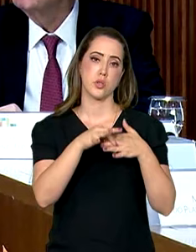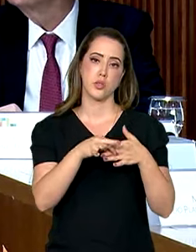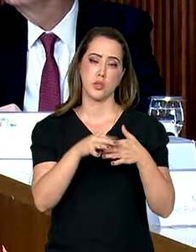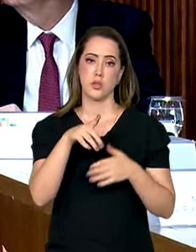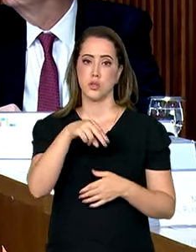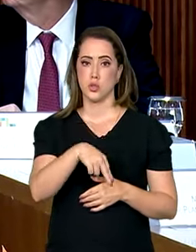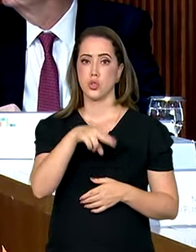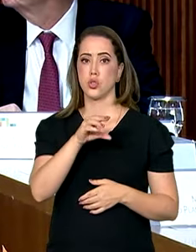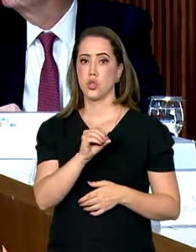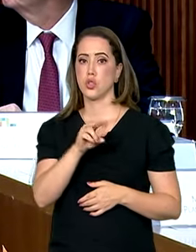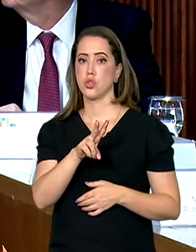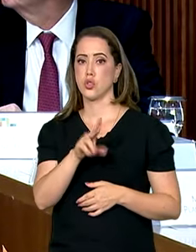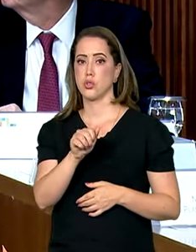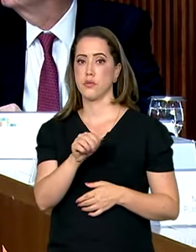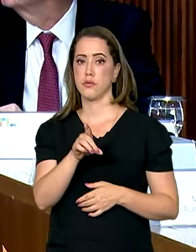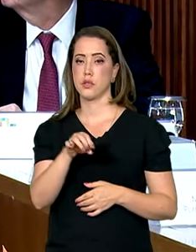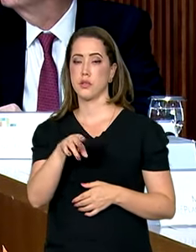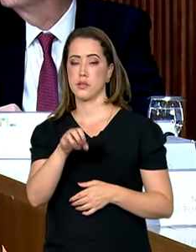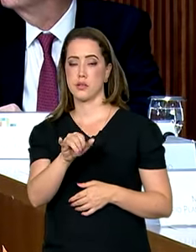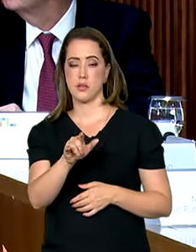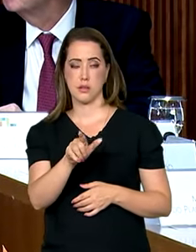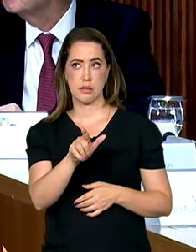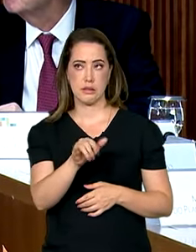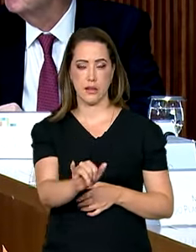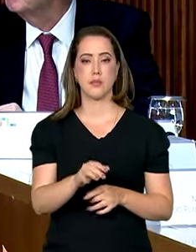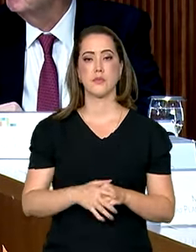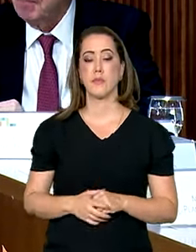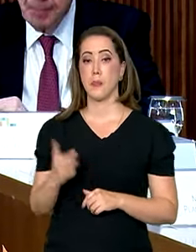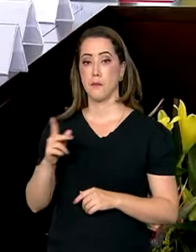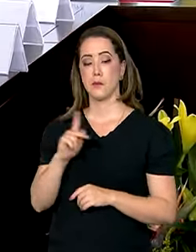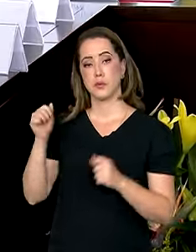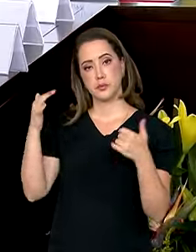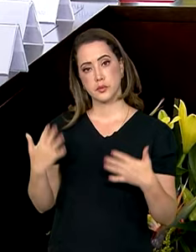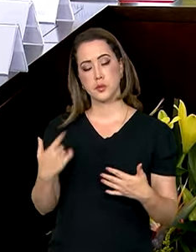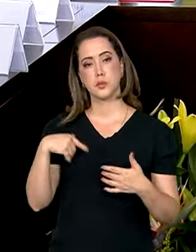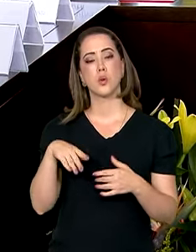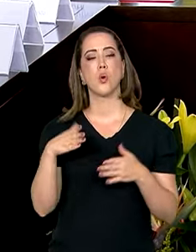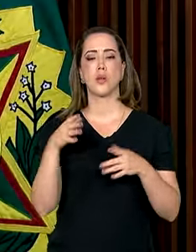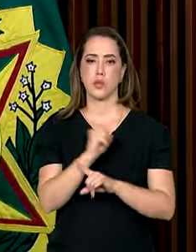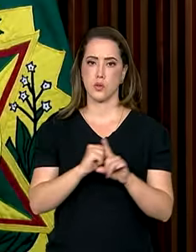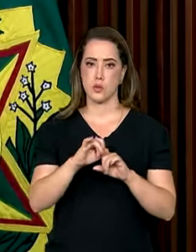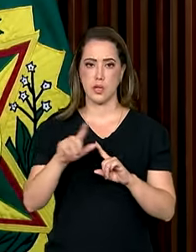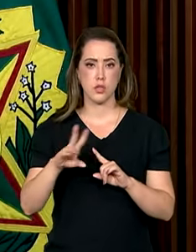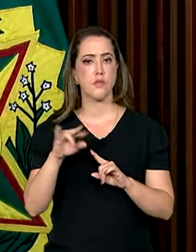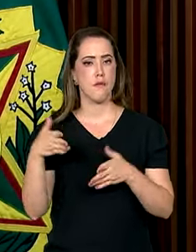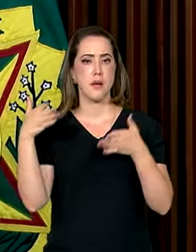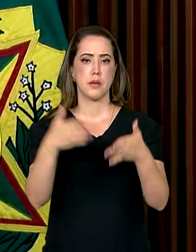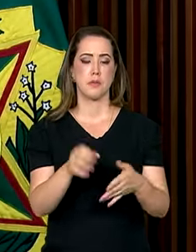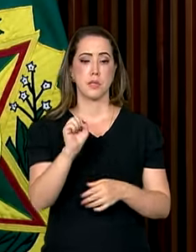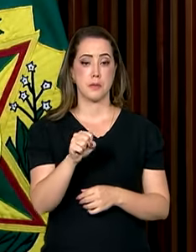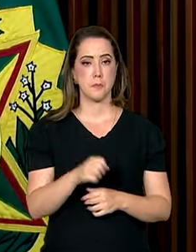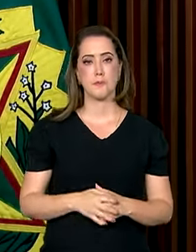del segundo o presidente coordenação do bloco vai contar com Ampla participação da sociedade civil e nós vamos fazer